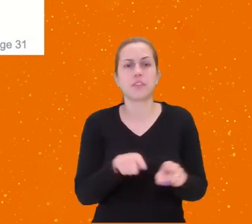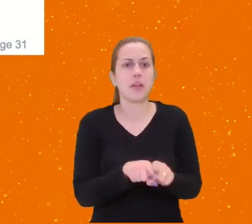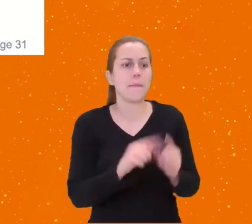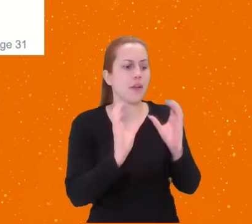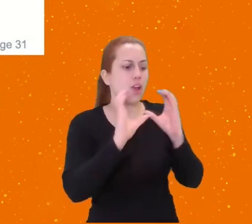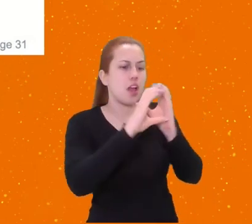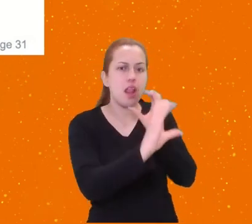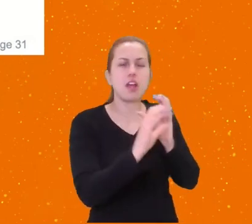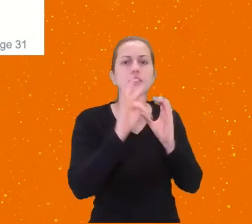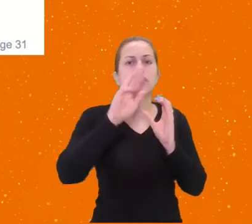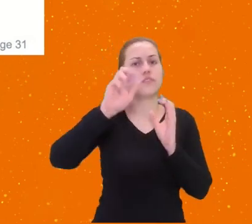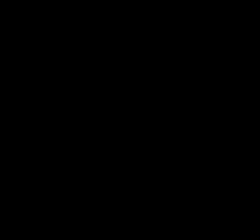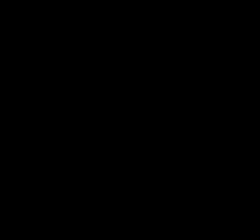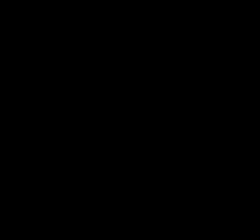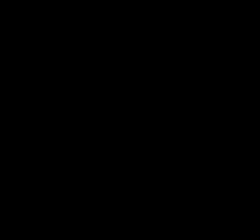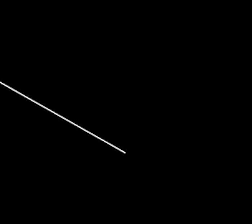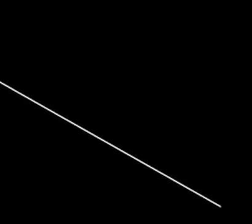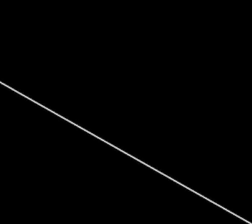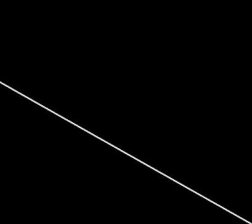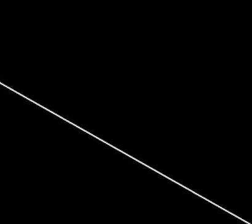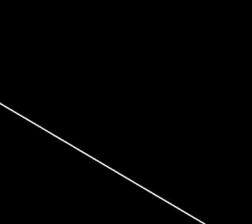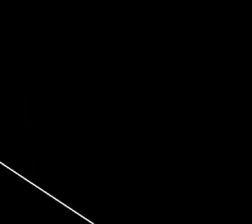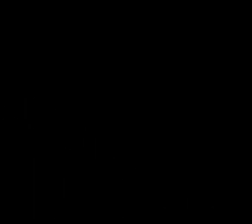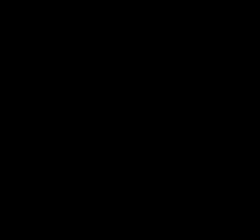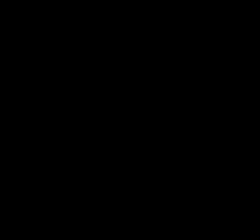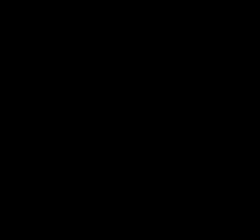Como é que é isso, Rafael? Como é que você vê esse ponto?